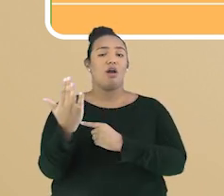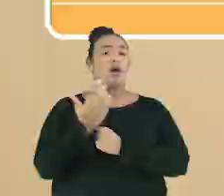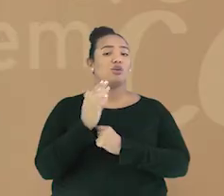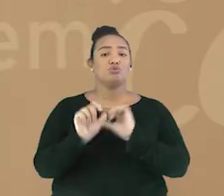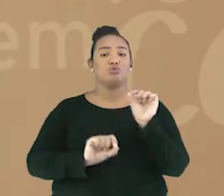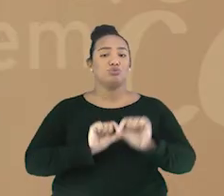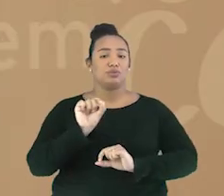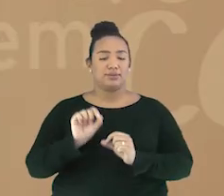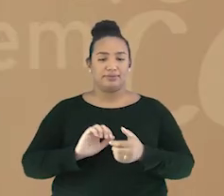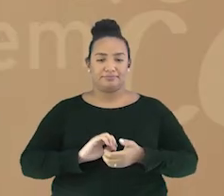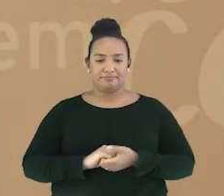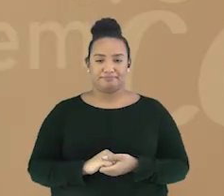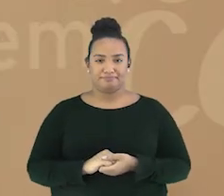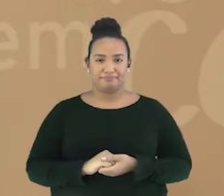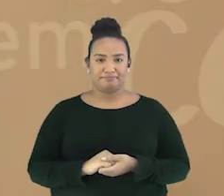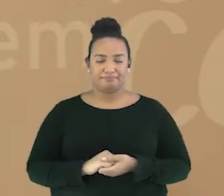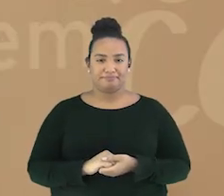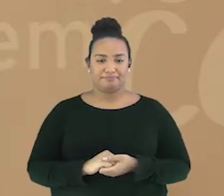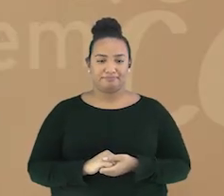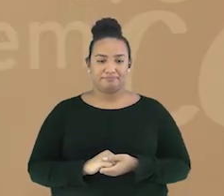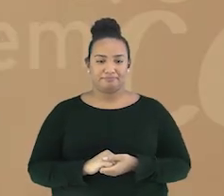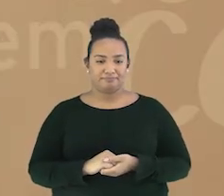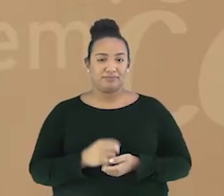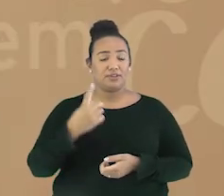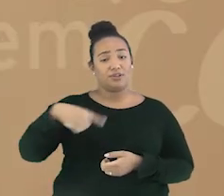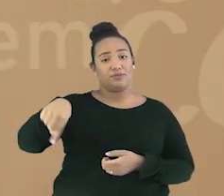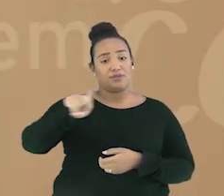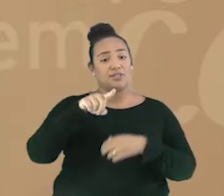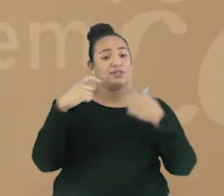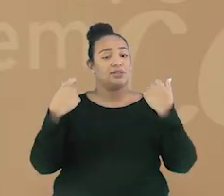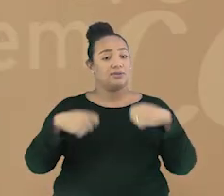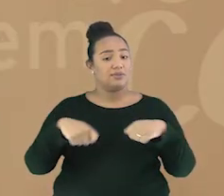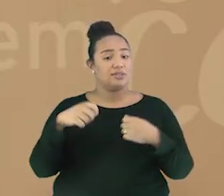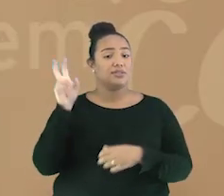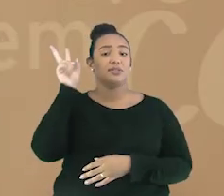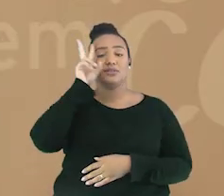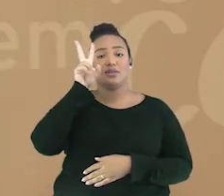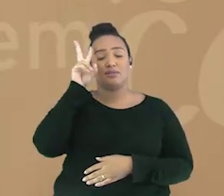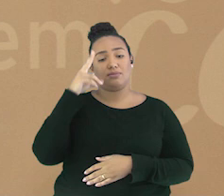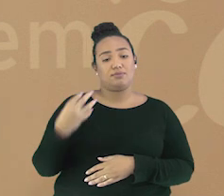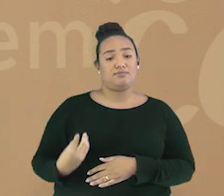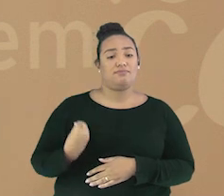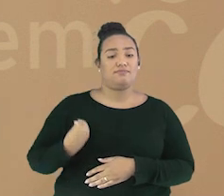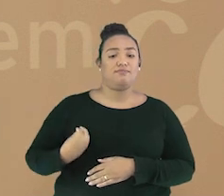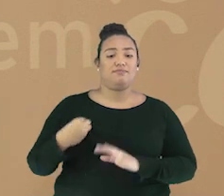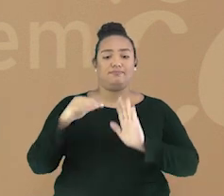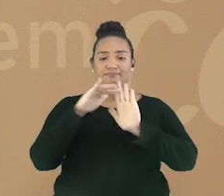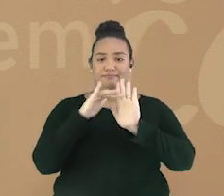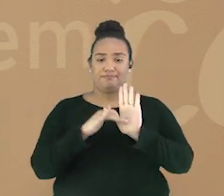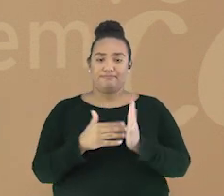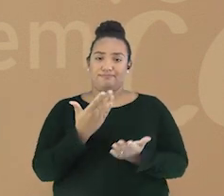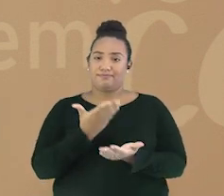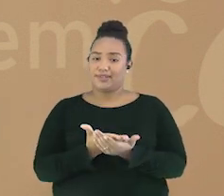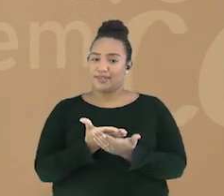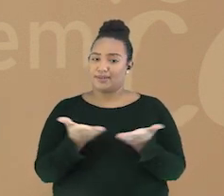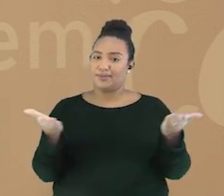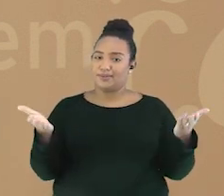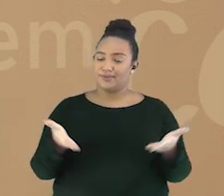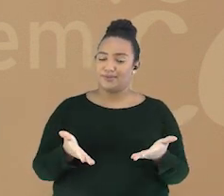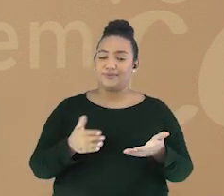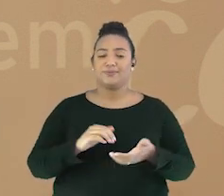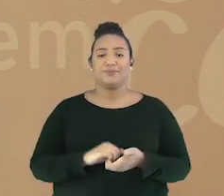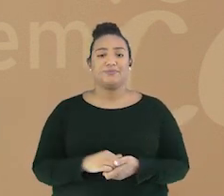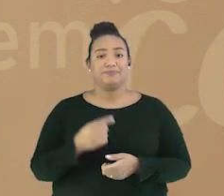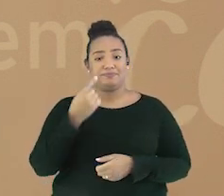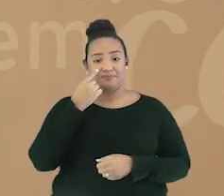Saudável. E você não pode esquecer de registrar a sua presença na aula de hoje. Aqui na tela